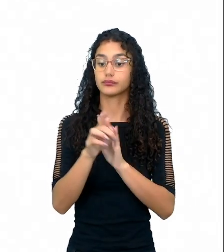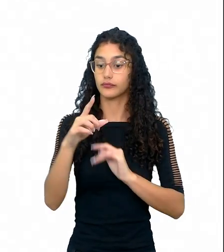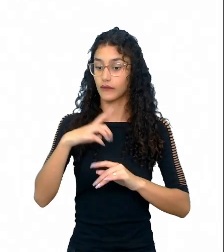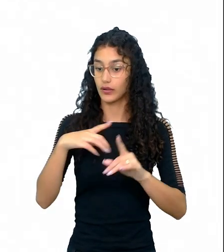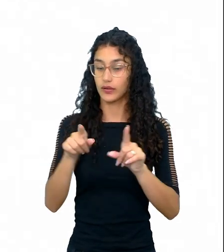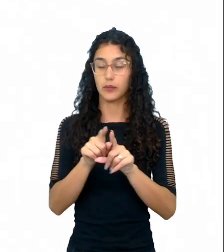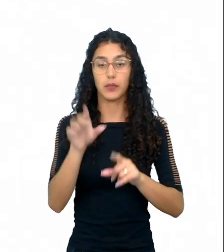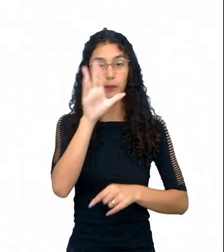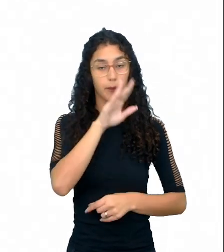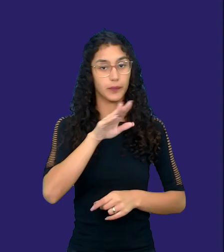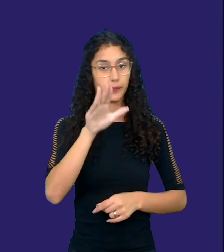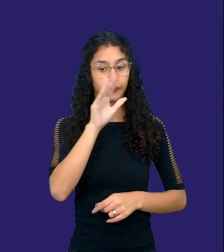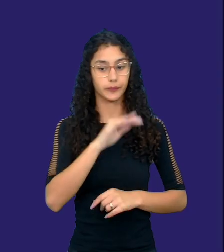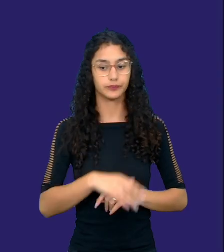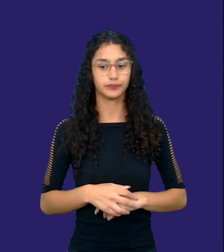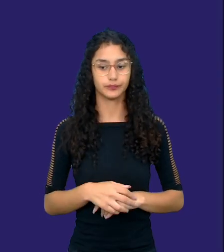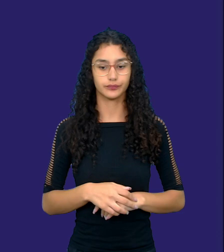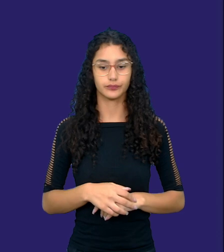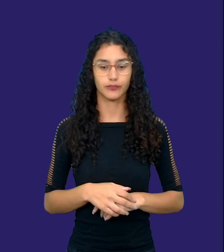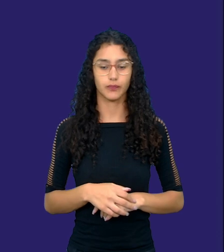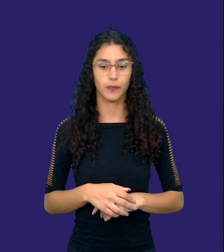a oralidade. Então,